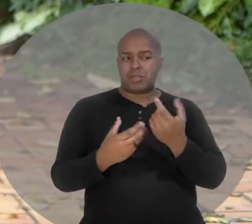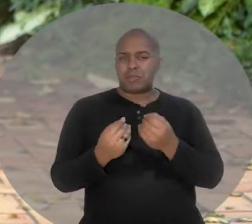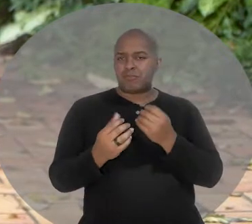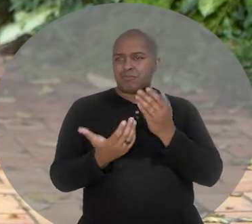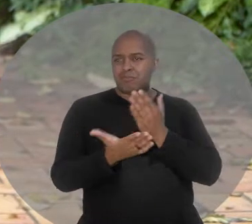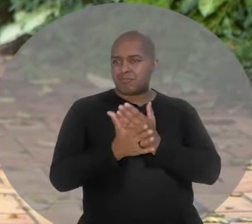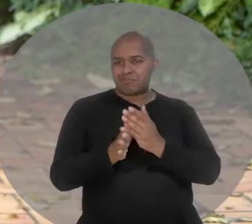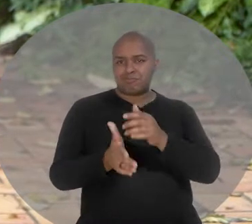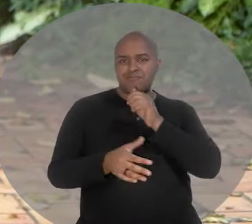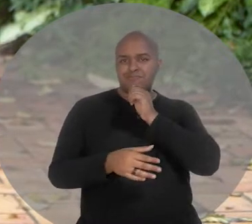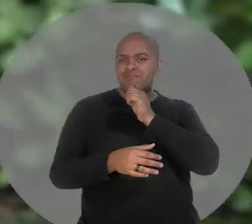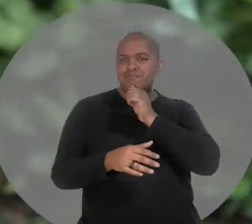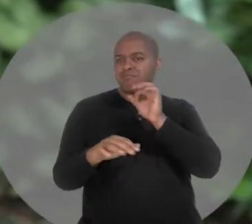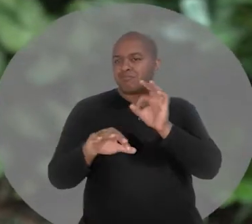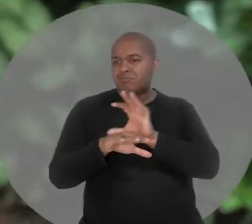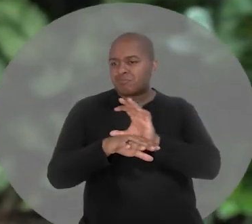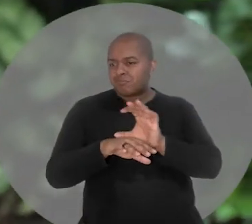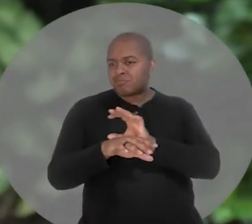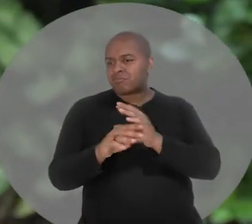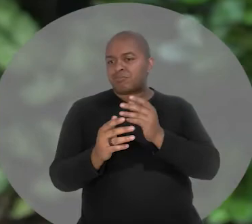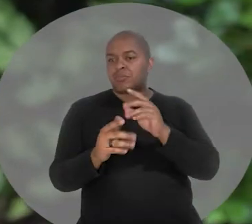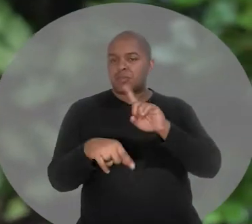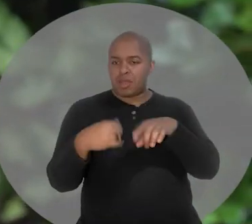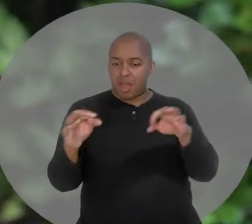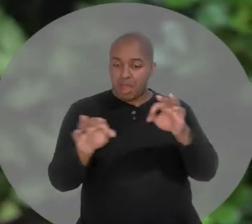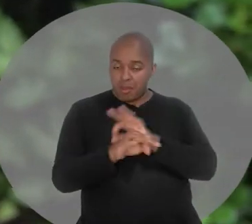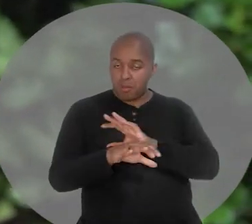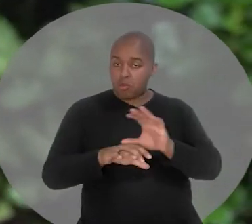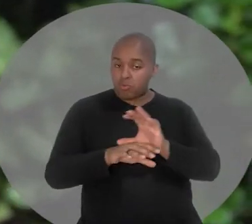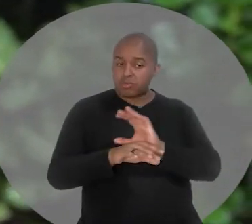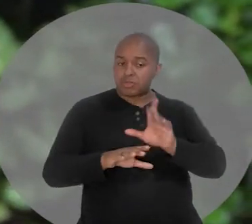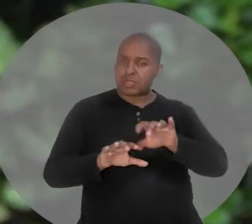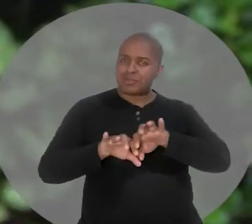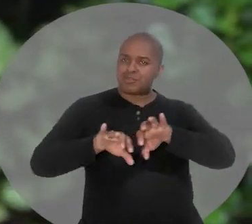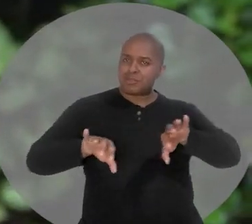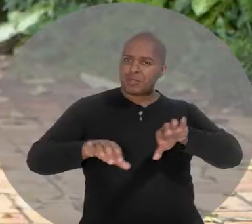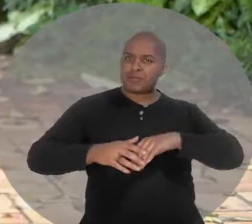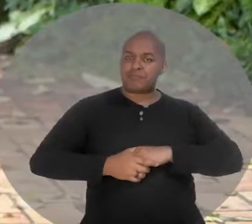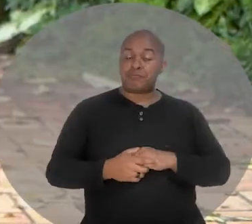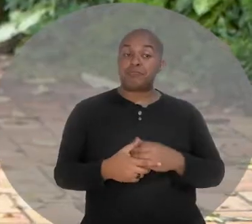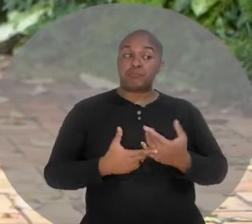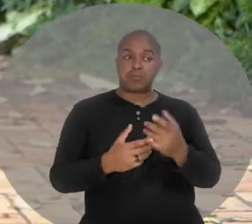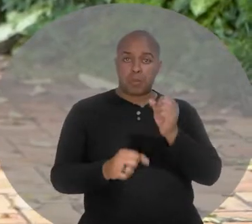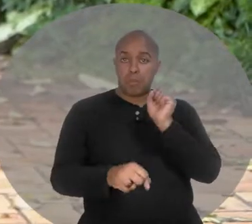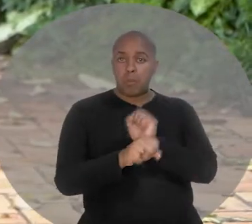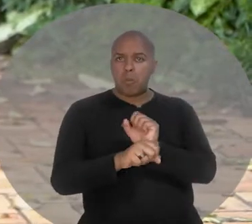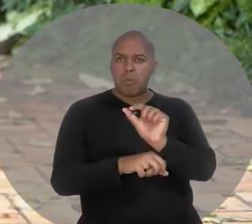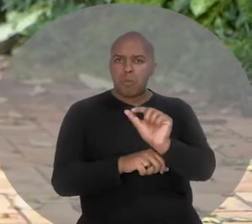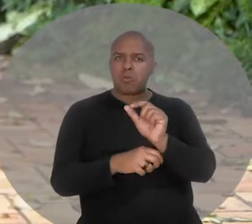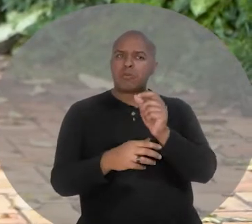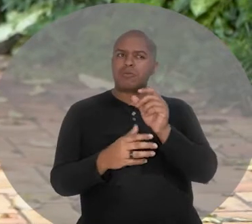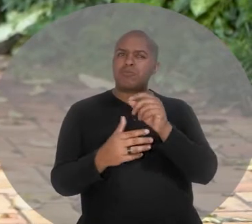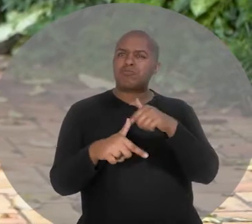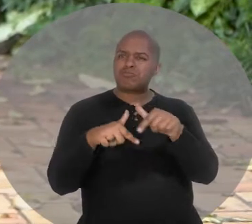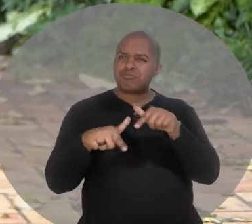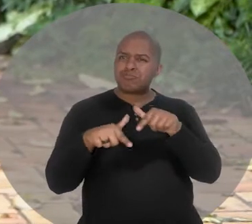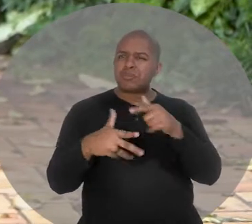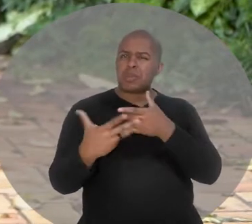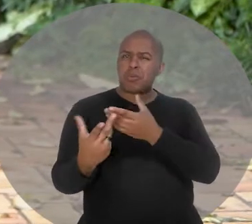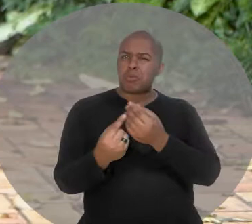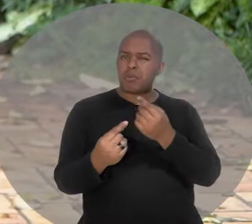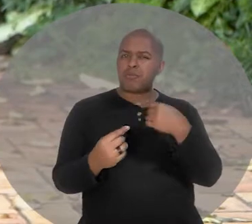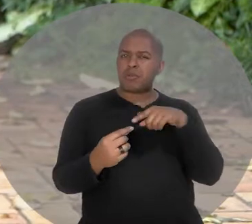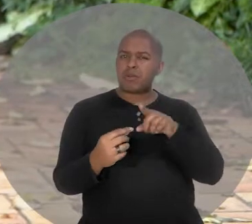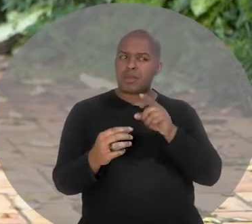tinha terminado o curso ainda. Então ela terminou o curso já separada. E ela parou um pouco, começou a trabalhar muito,